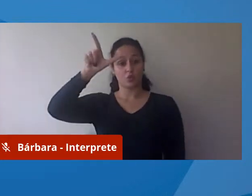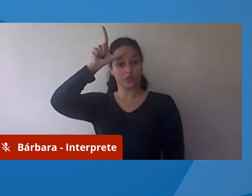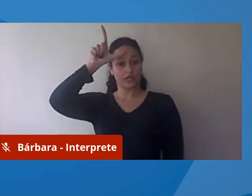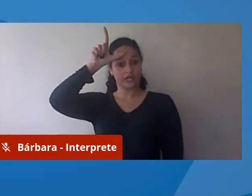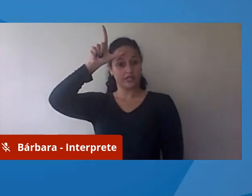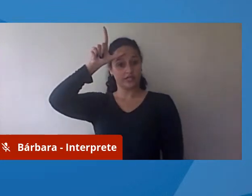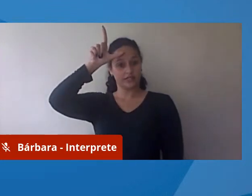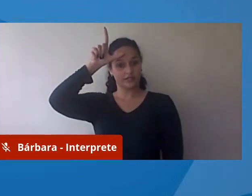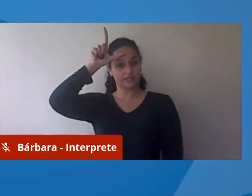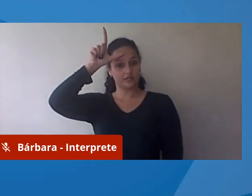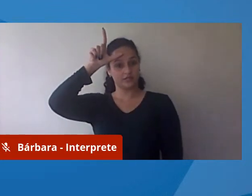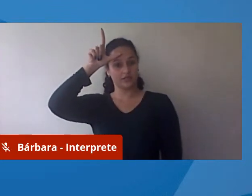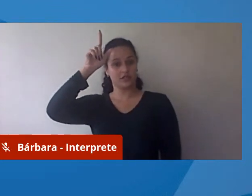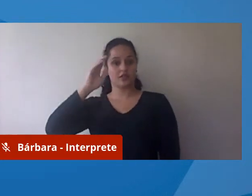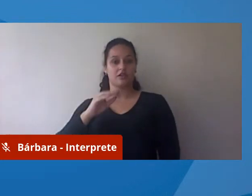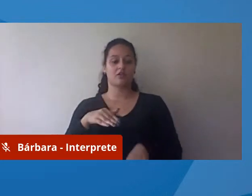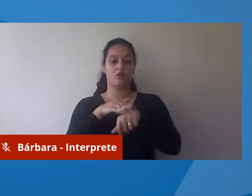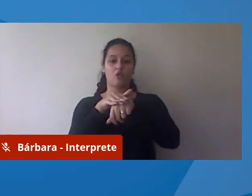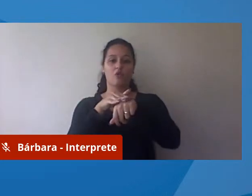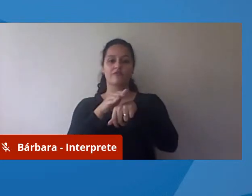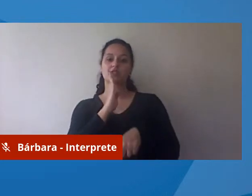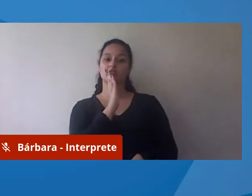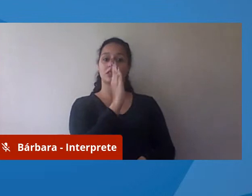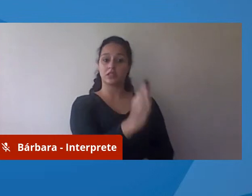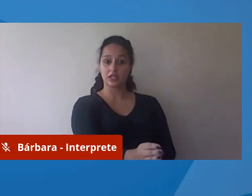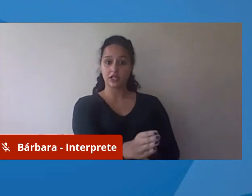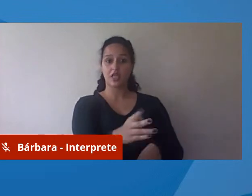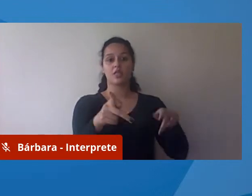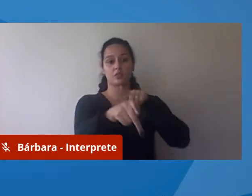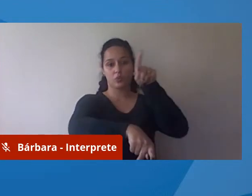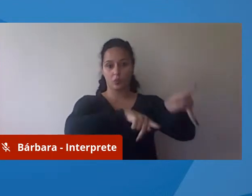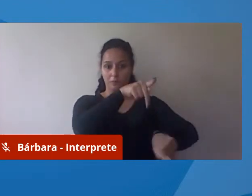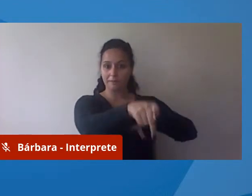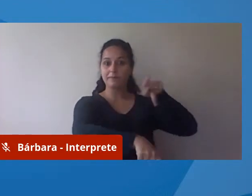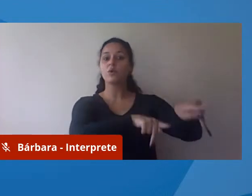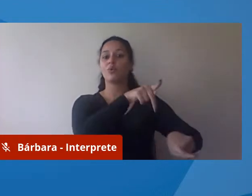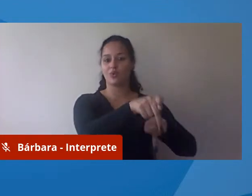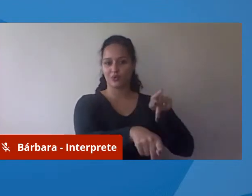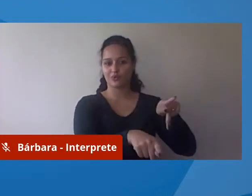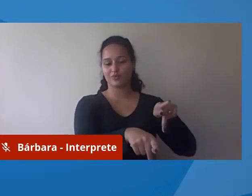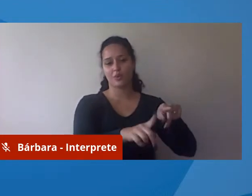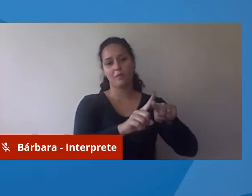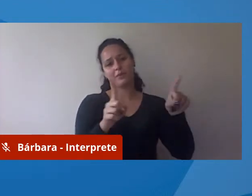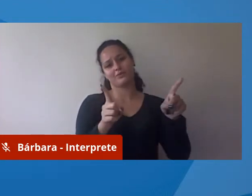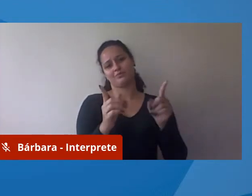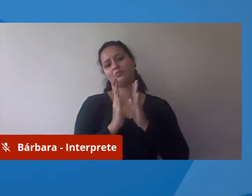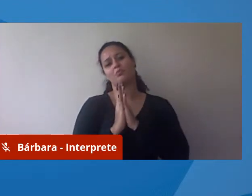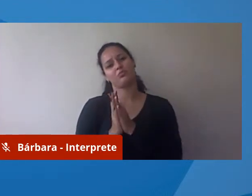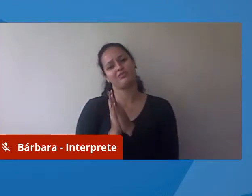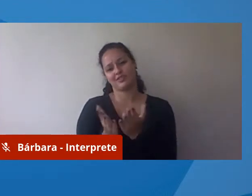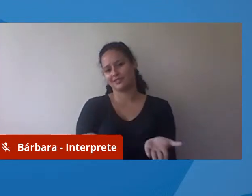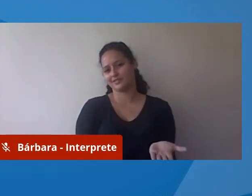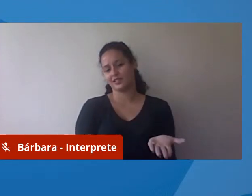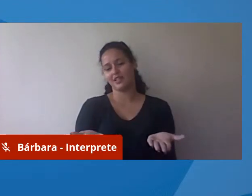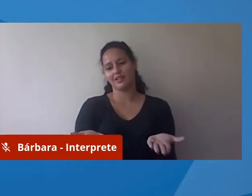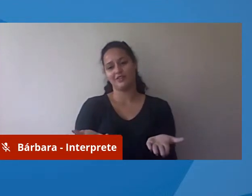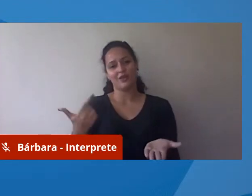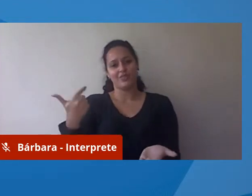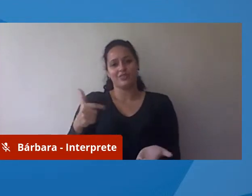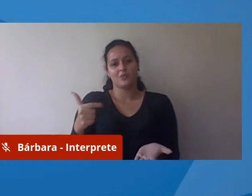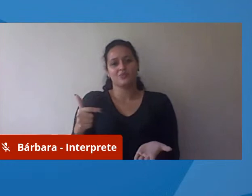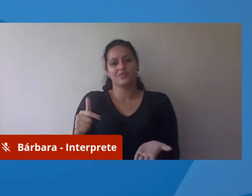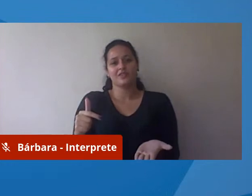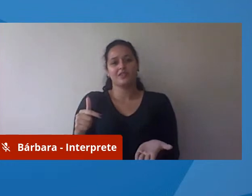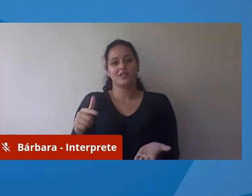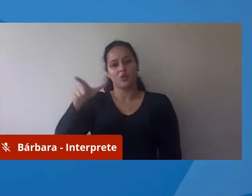definição. Agora, por favor, eu não conheço nenhum líder político no mundo, né, que não se dirija diretamente